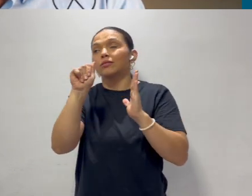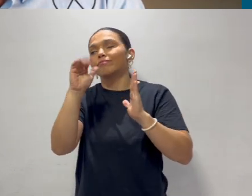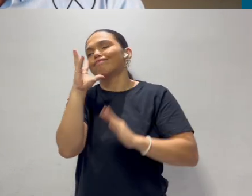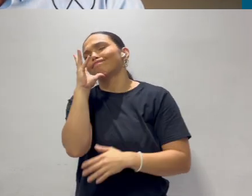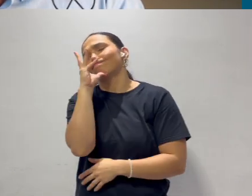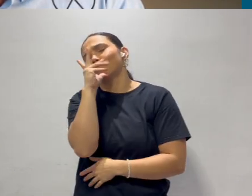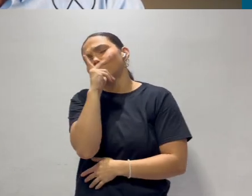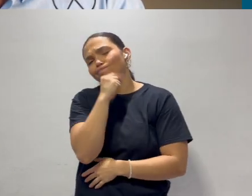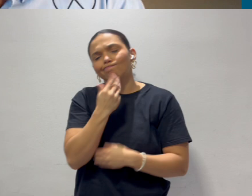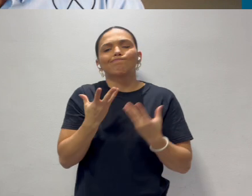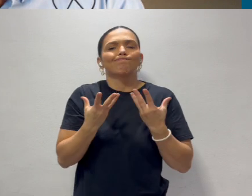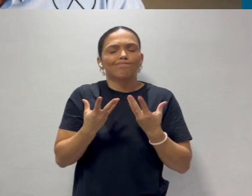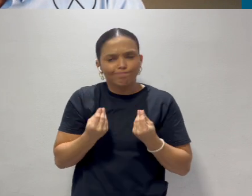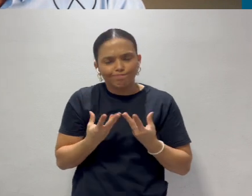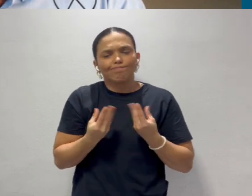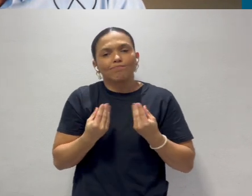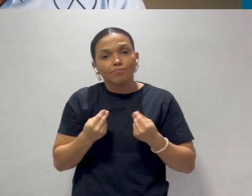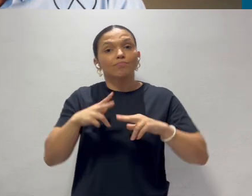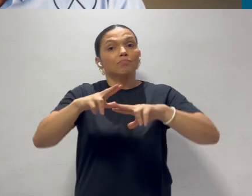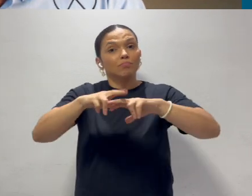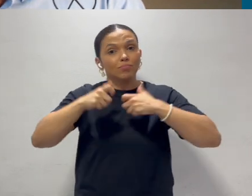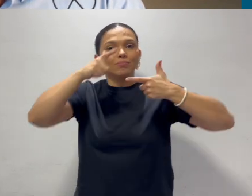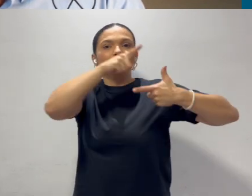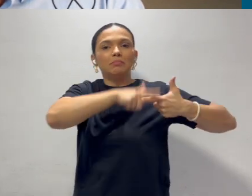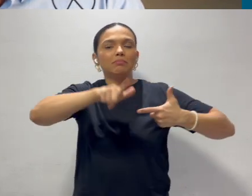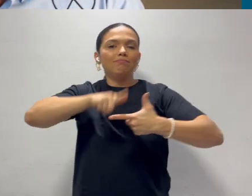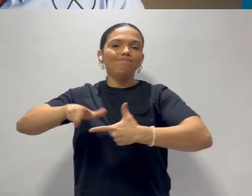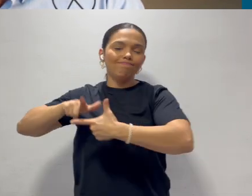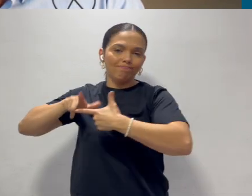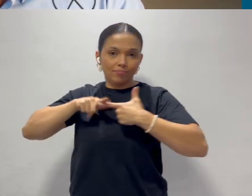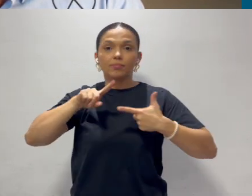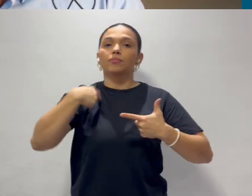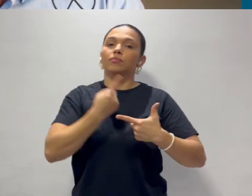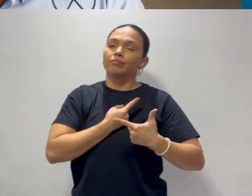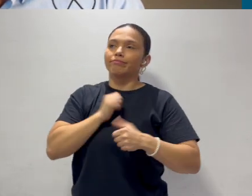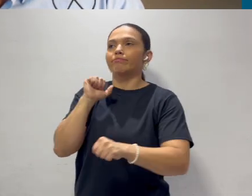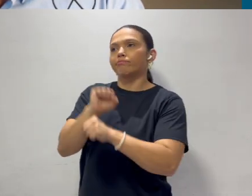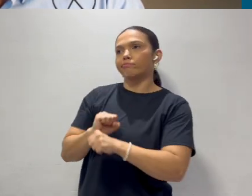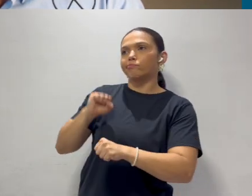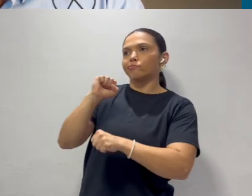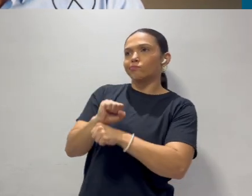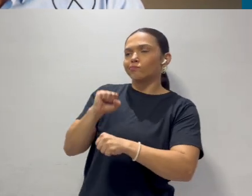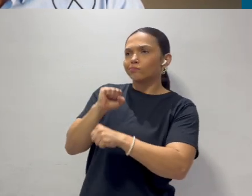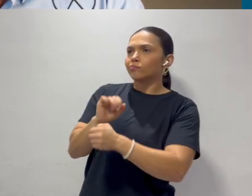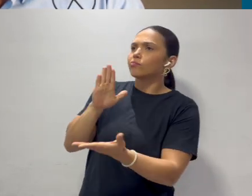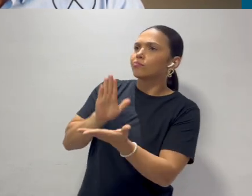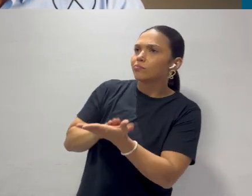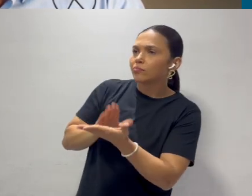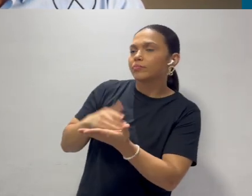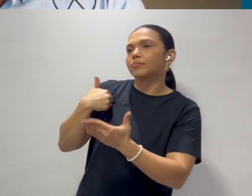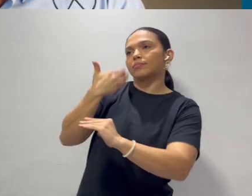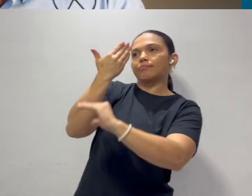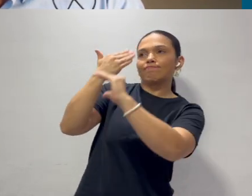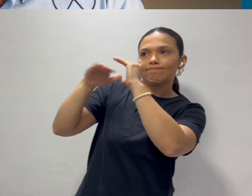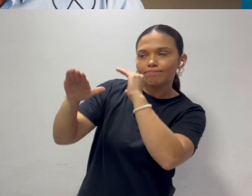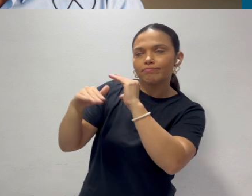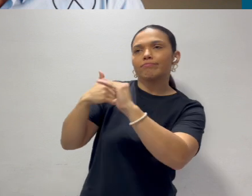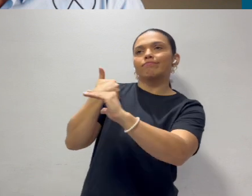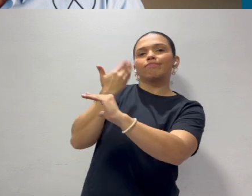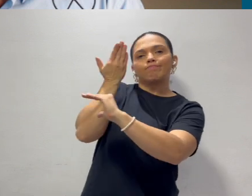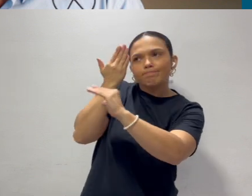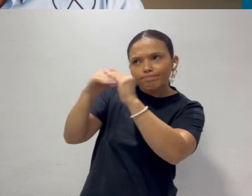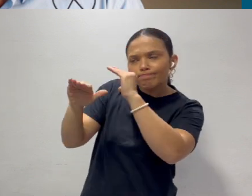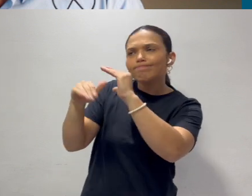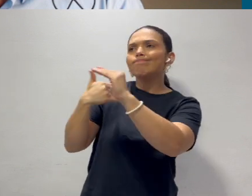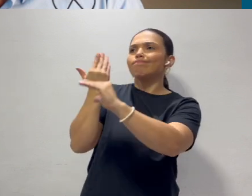estão demorando muito, justamente com tudo que está acontecendo. Nós estamos aguardando, estamos cobrando. Eu encaminho, sabe,